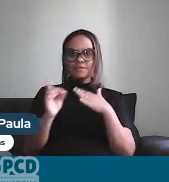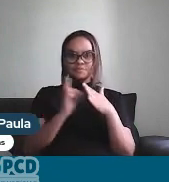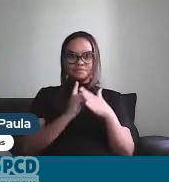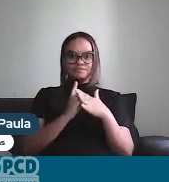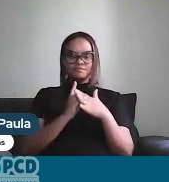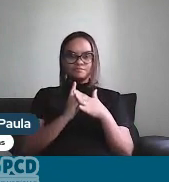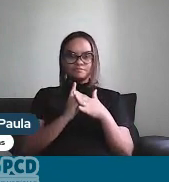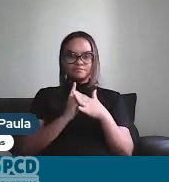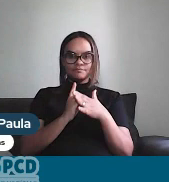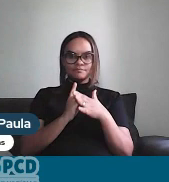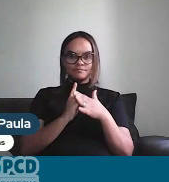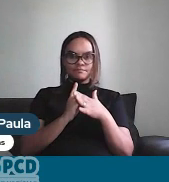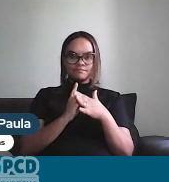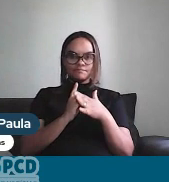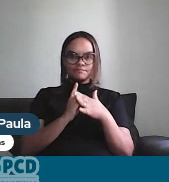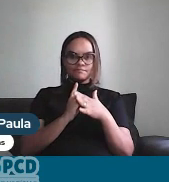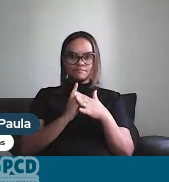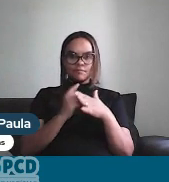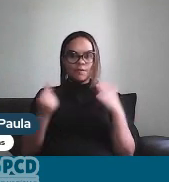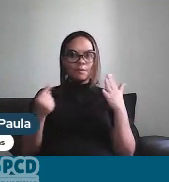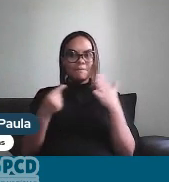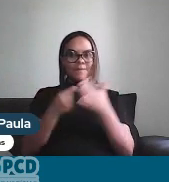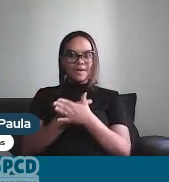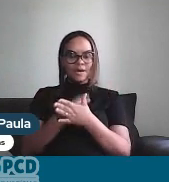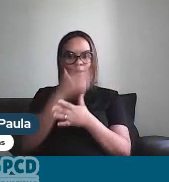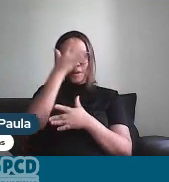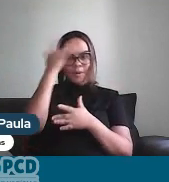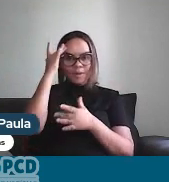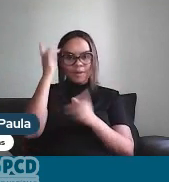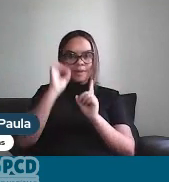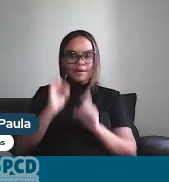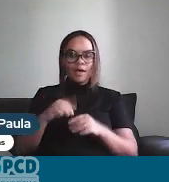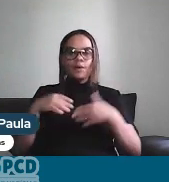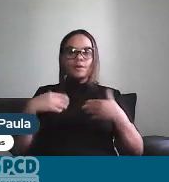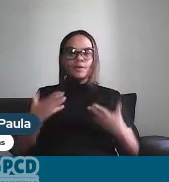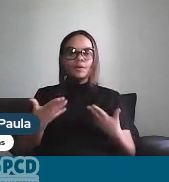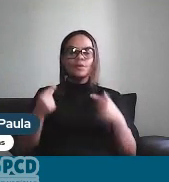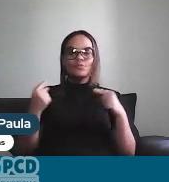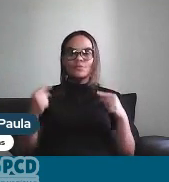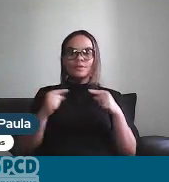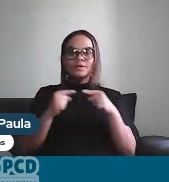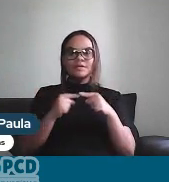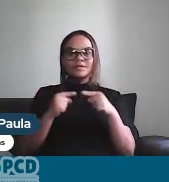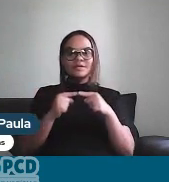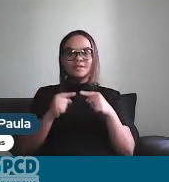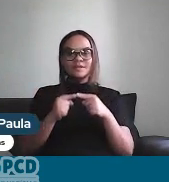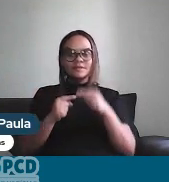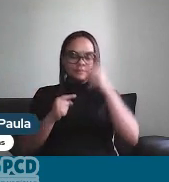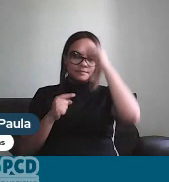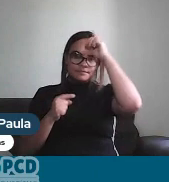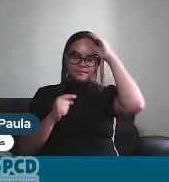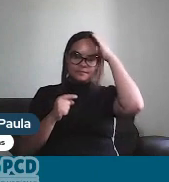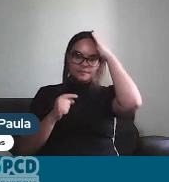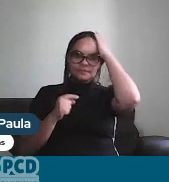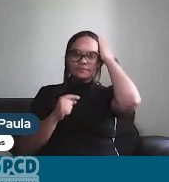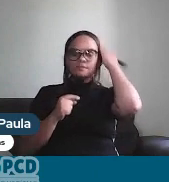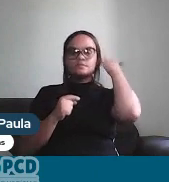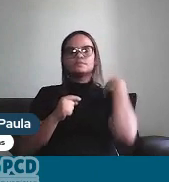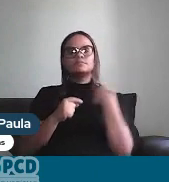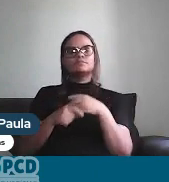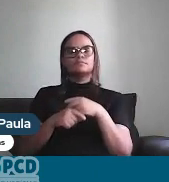por acaso, perguntado sobre pessoas com deficiência, porque é de acordo com os